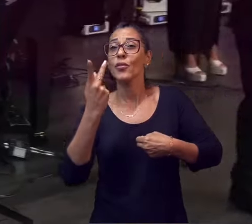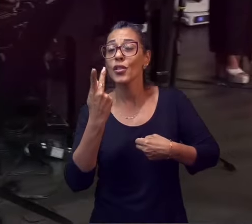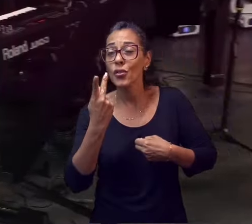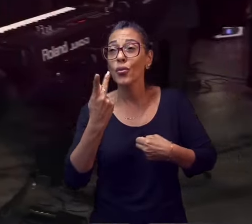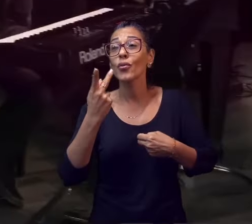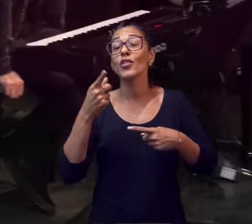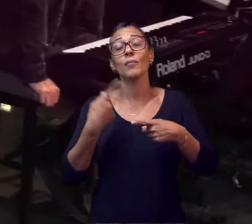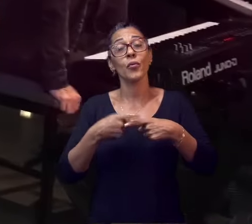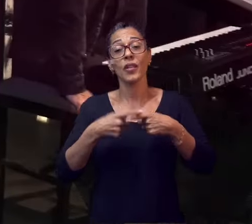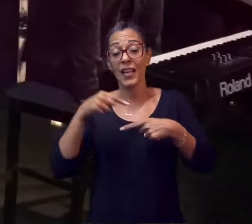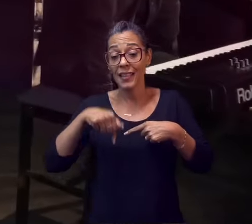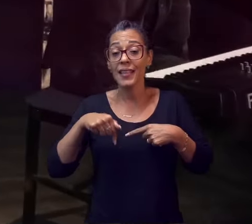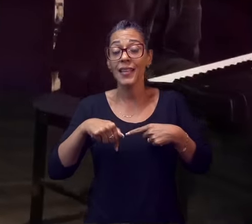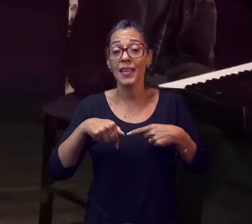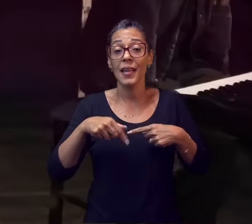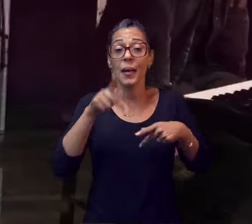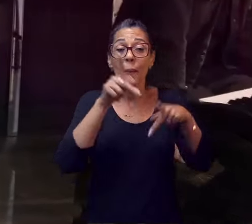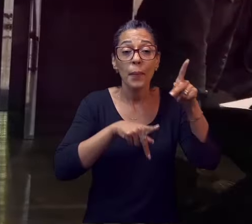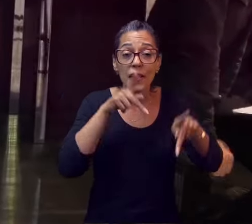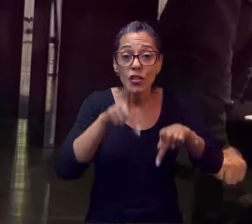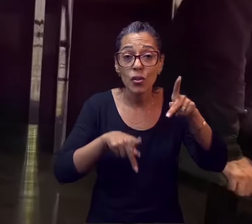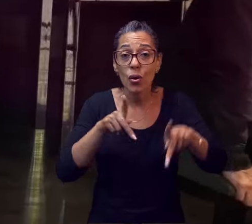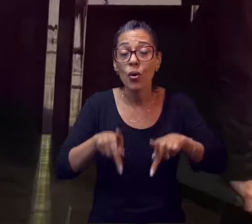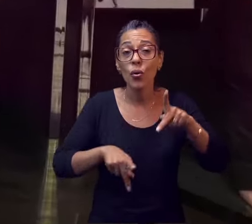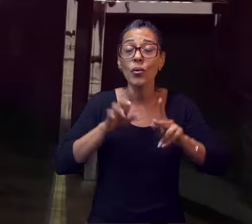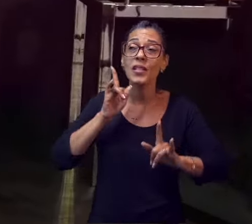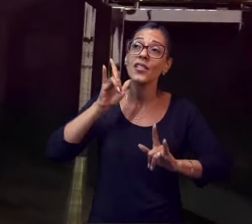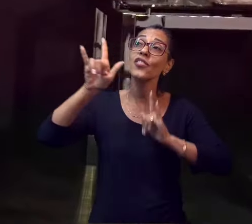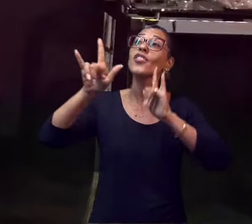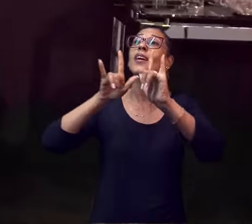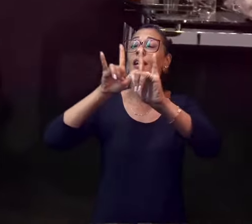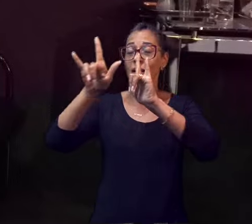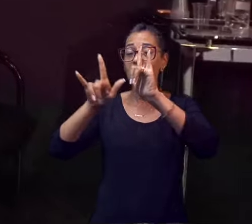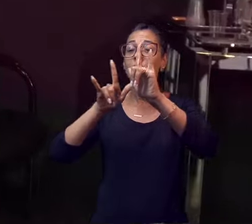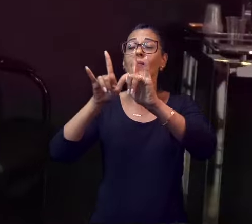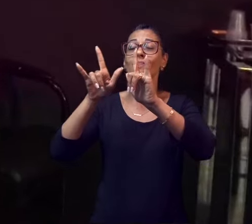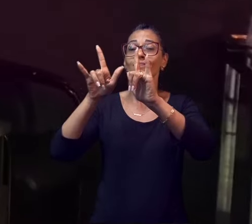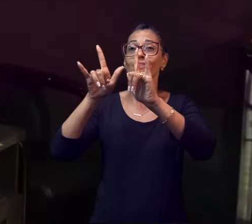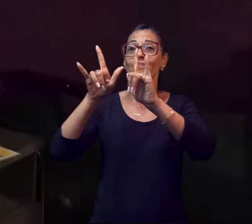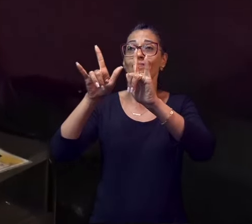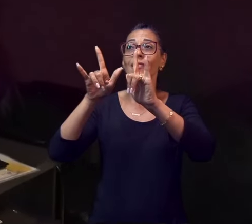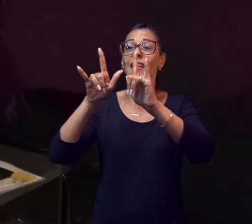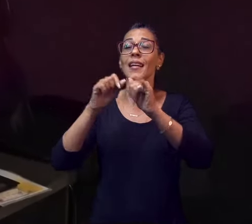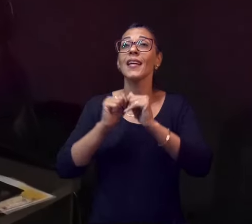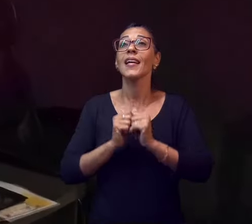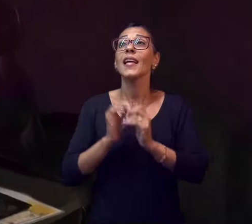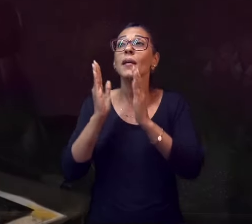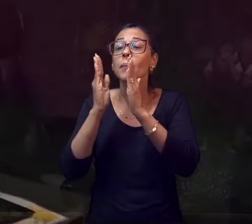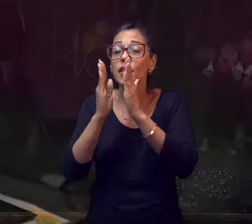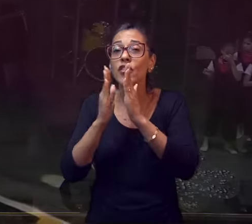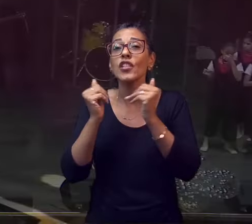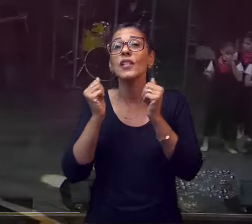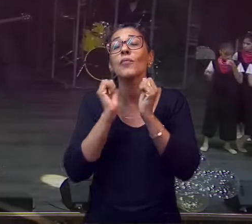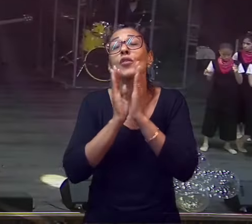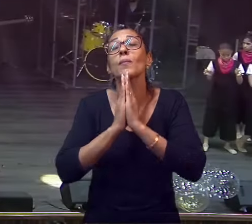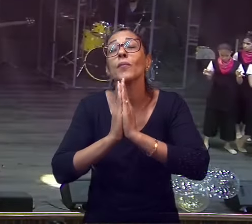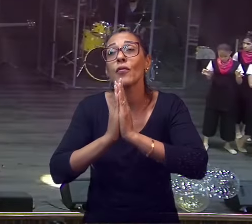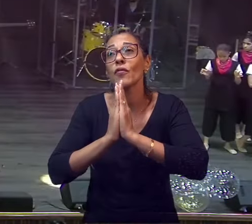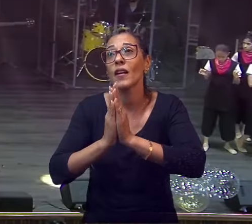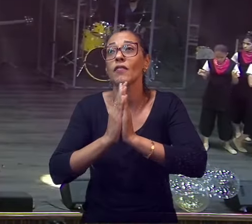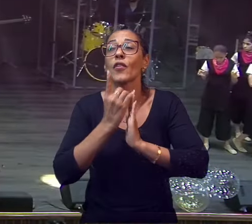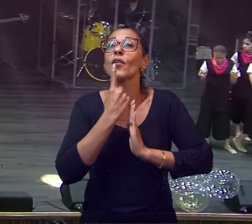existe um povo pai que está pedindo que o teu sangue venha nos lavar e venha nos